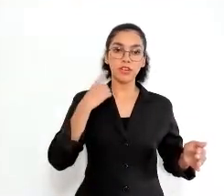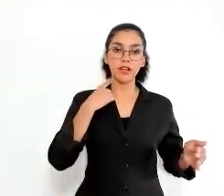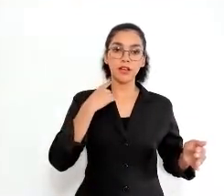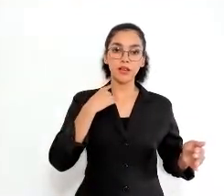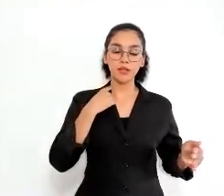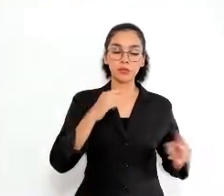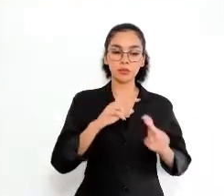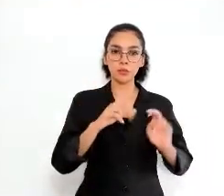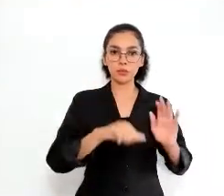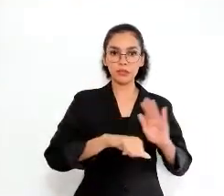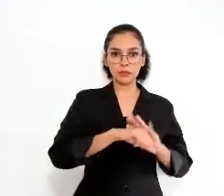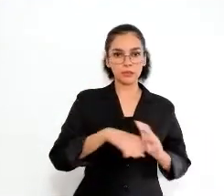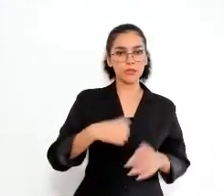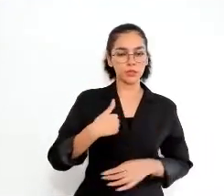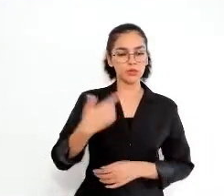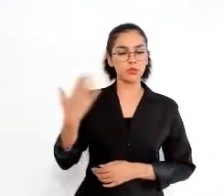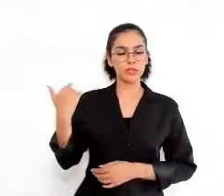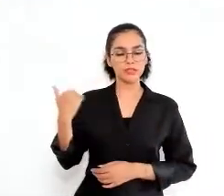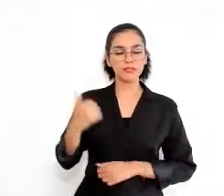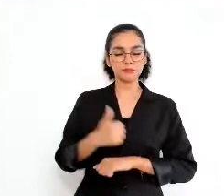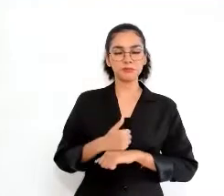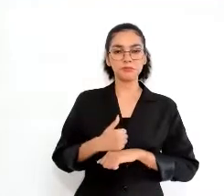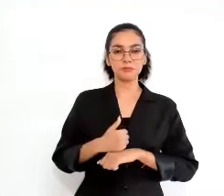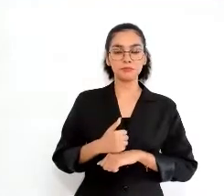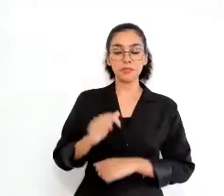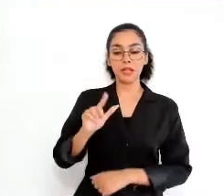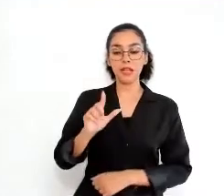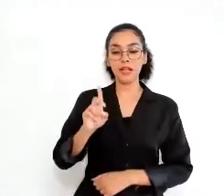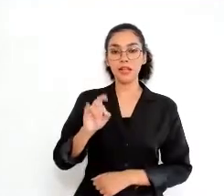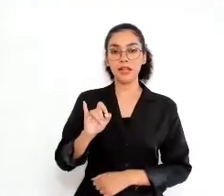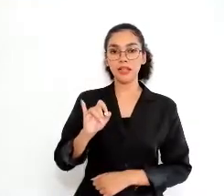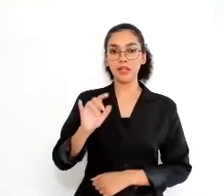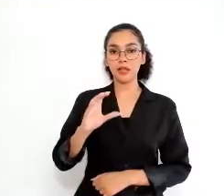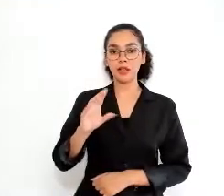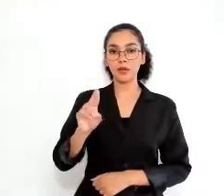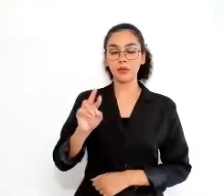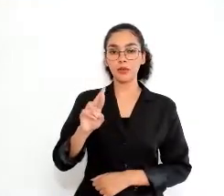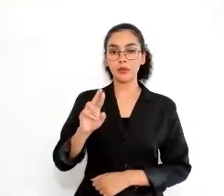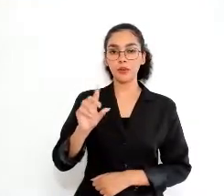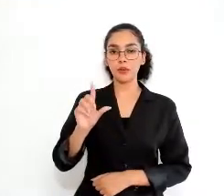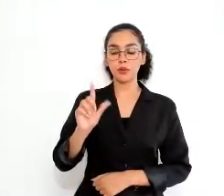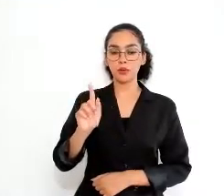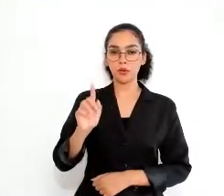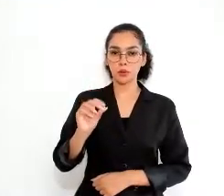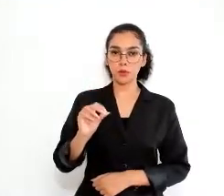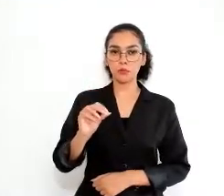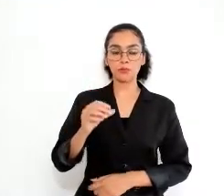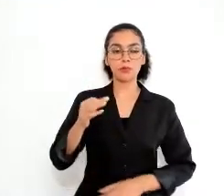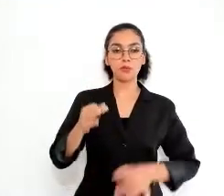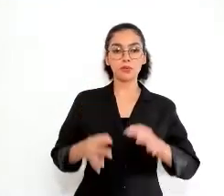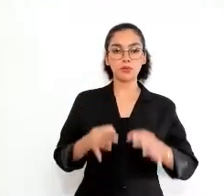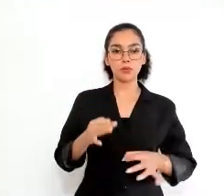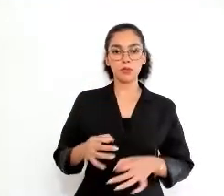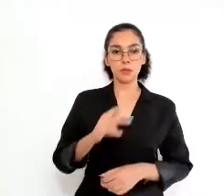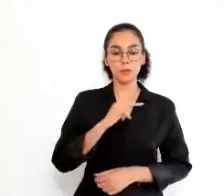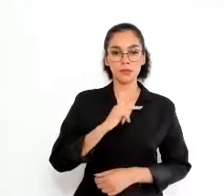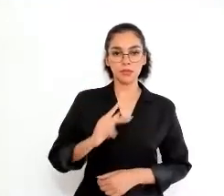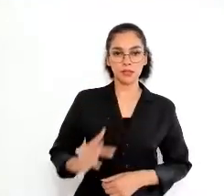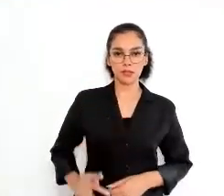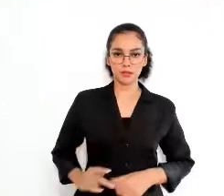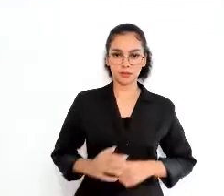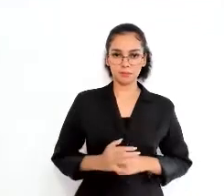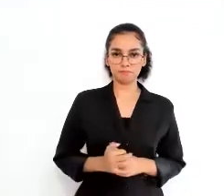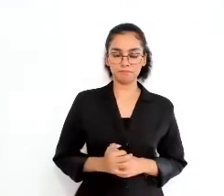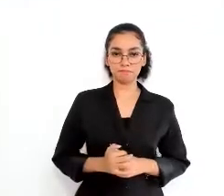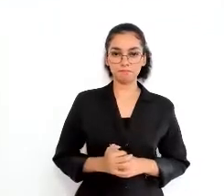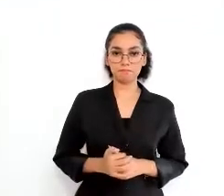fui, e Licurgo na presidência do Tribunal do Júri. Ao meu queridíssimo amigo Arnaldo